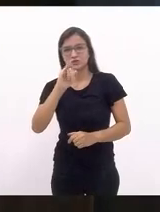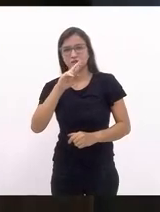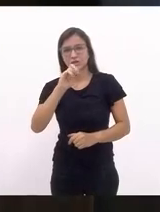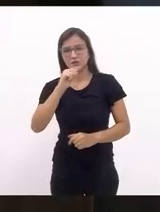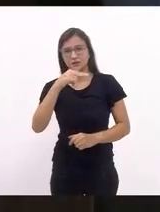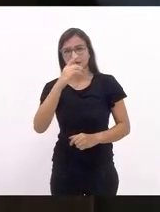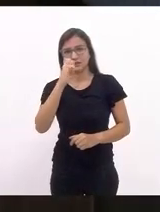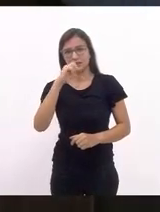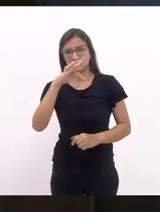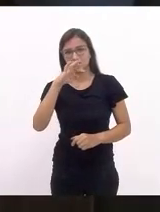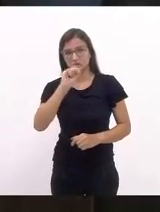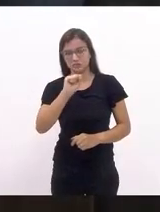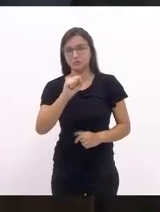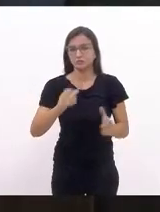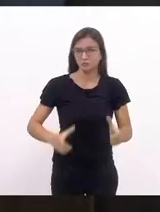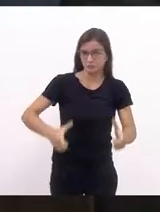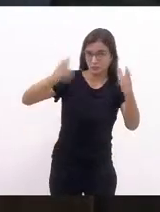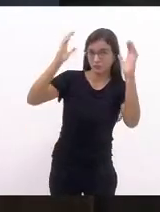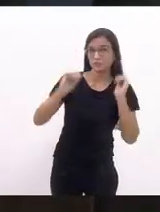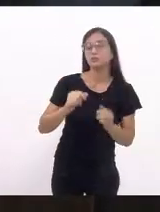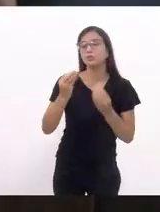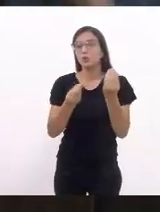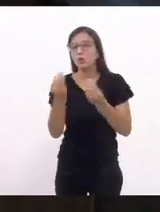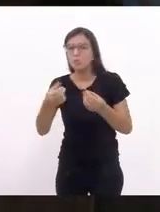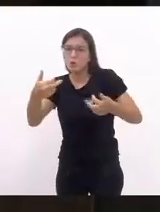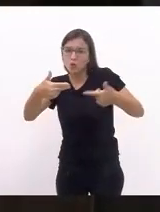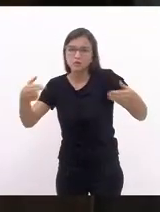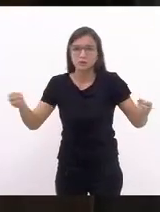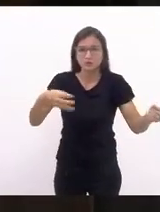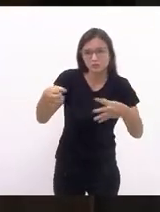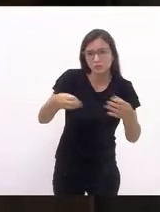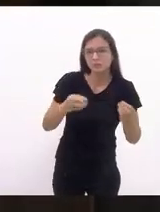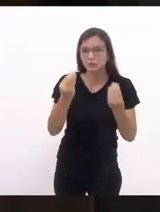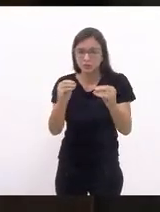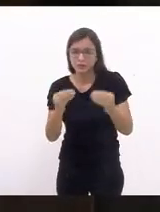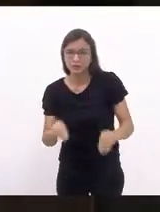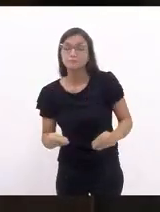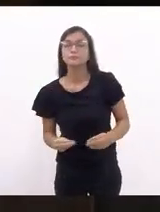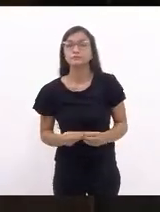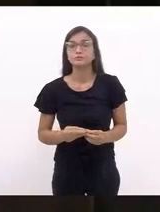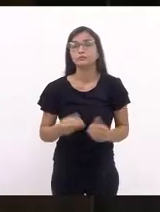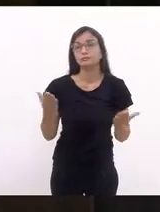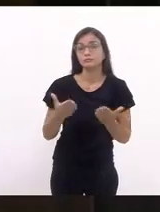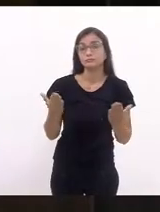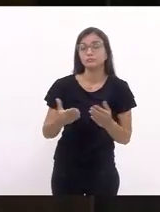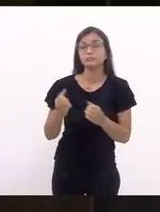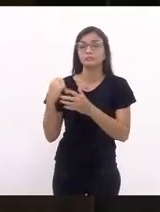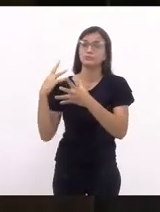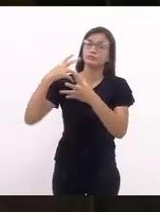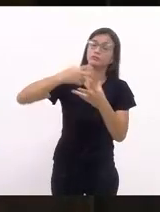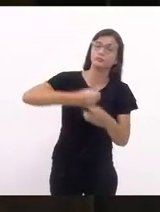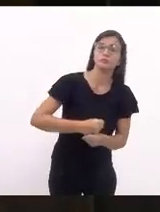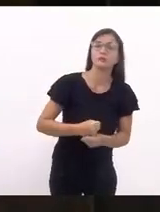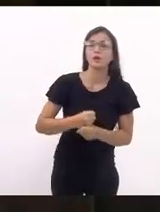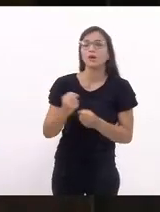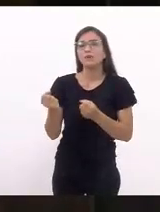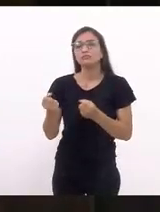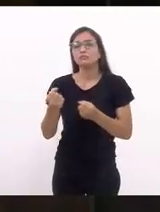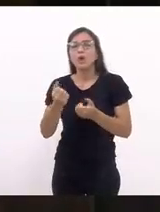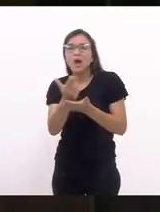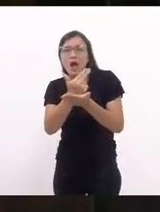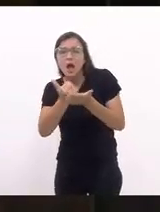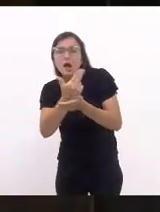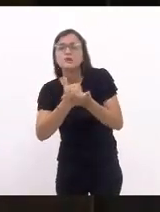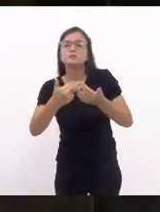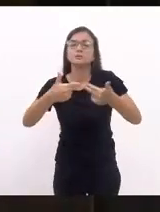registrados estratigráfica levantamento documental e cronográfico histórico das obras de artes e dos espaços